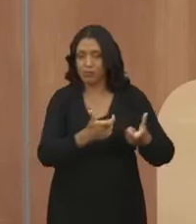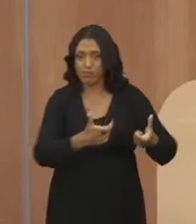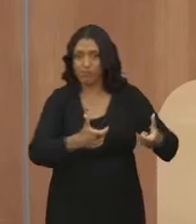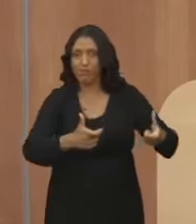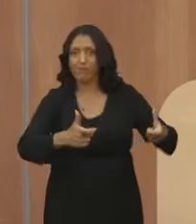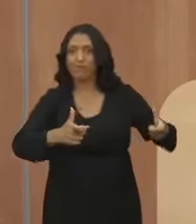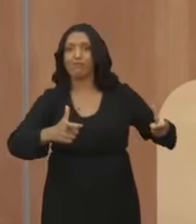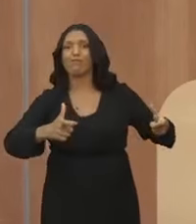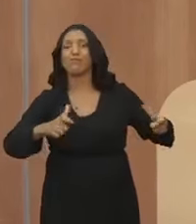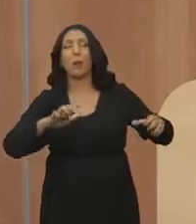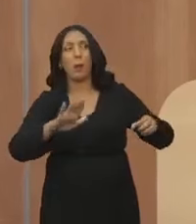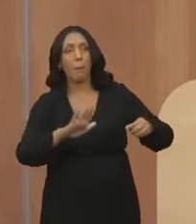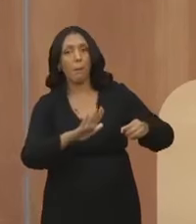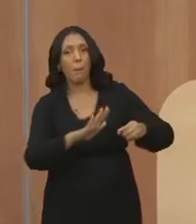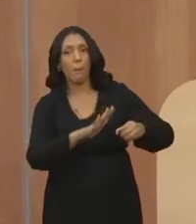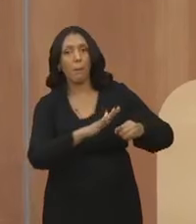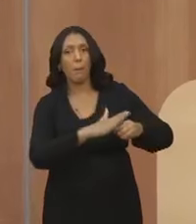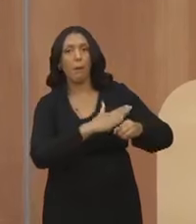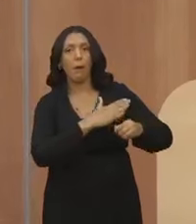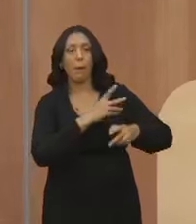densidade